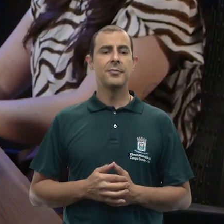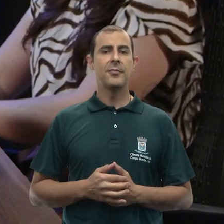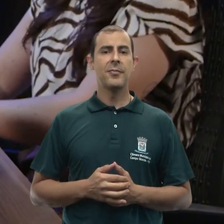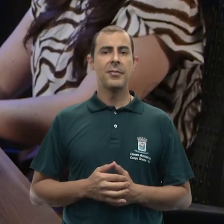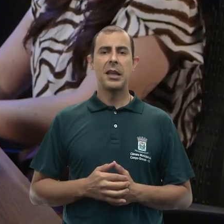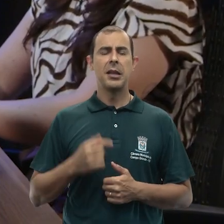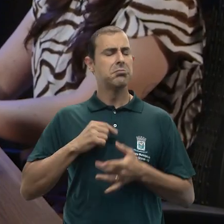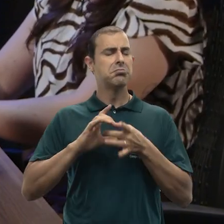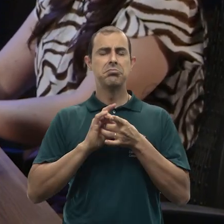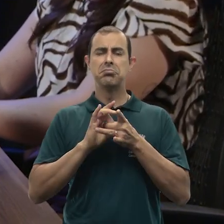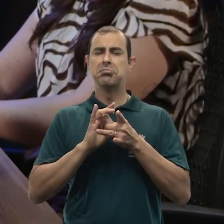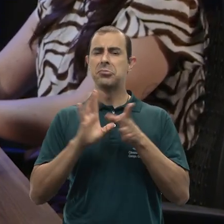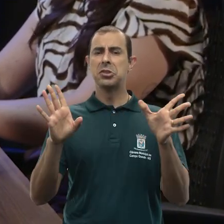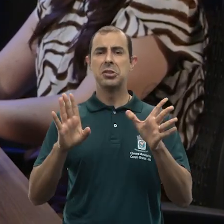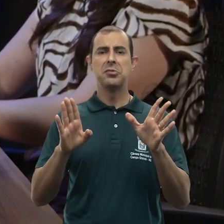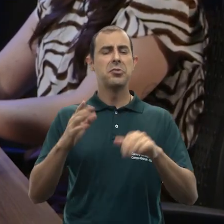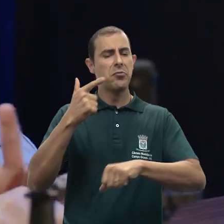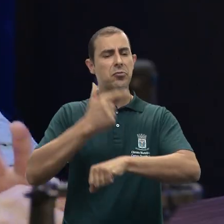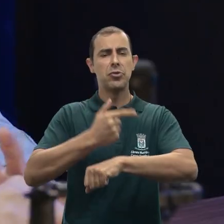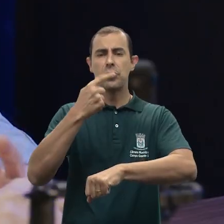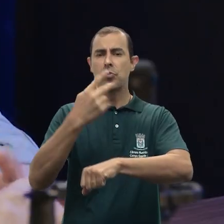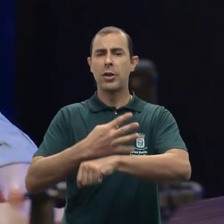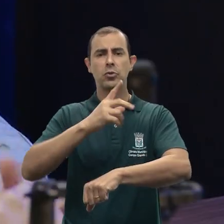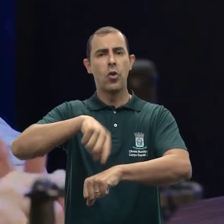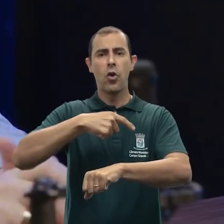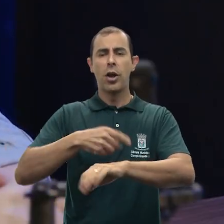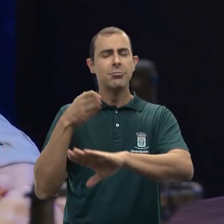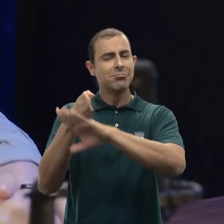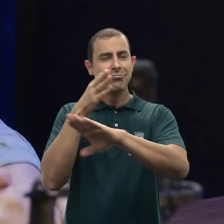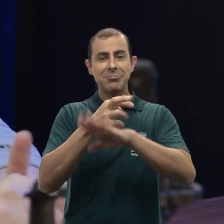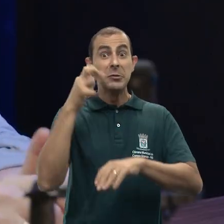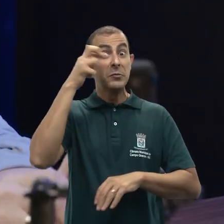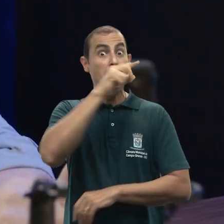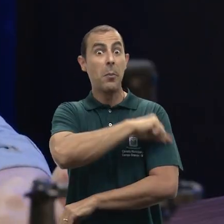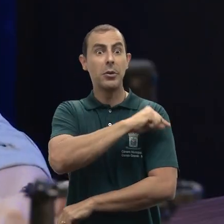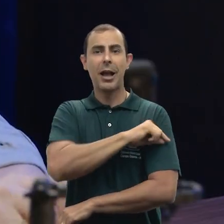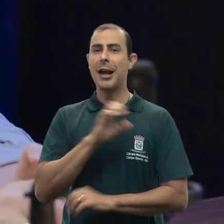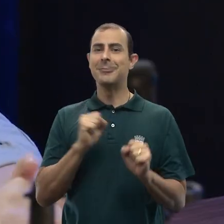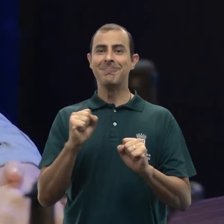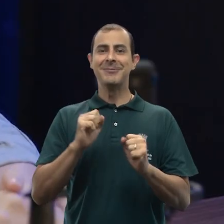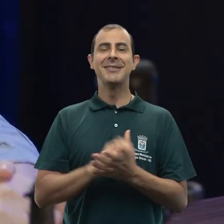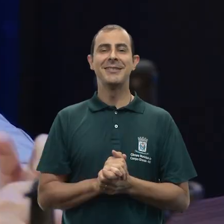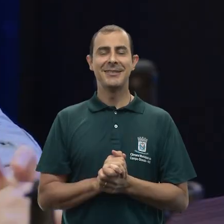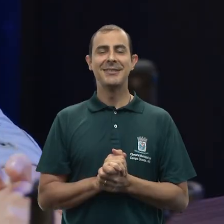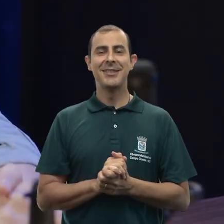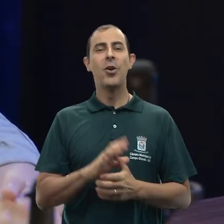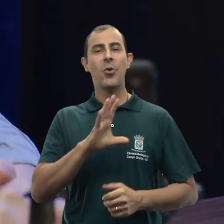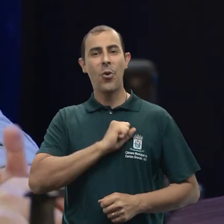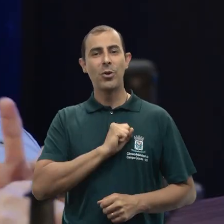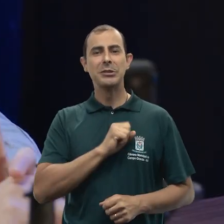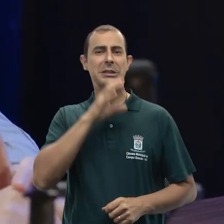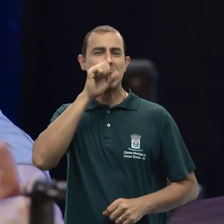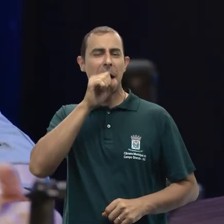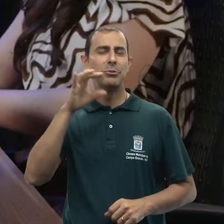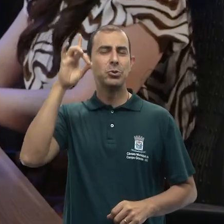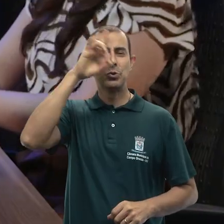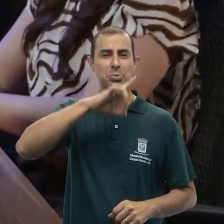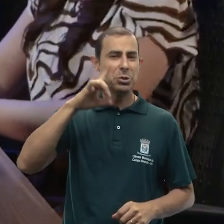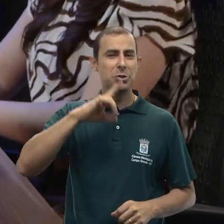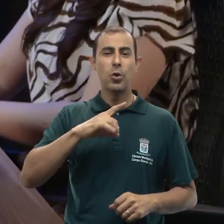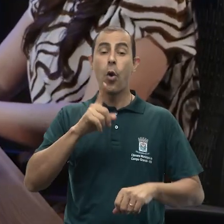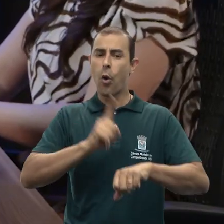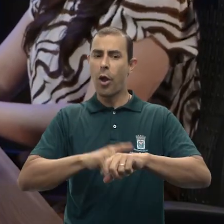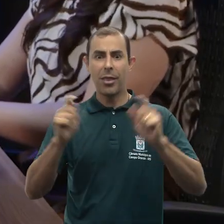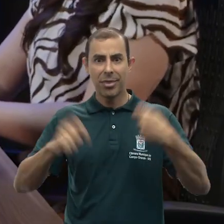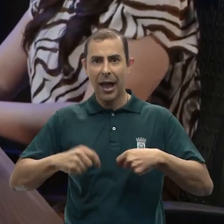Nogueira. Estou lá à disposição, 24 horas, fiscalizar um posto de saúde, adoro. Tô dentro. As pessoas mandam no